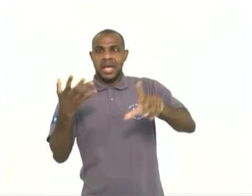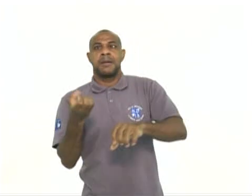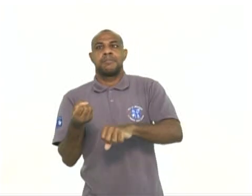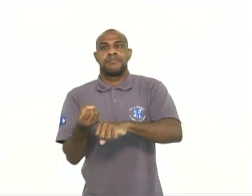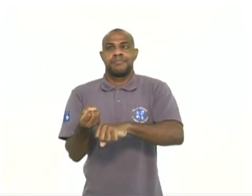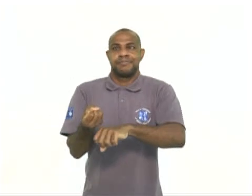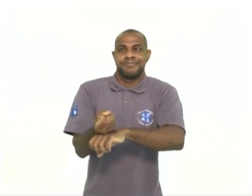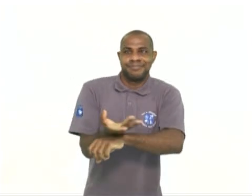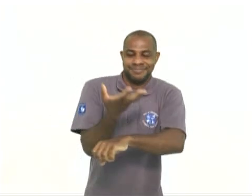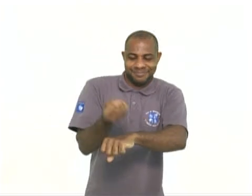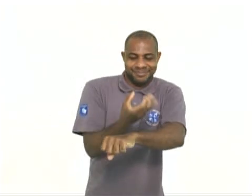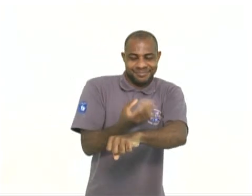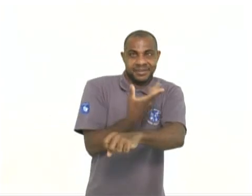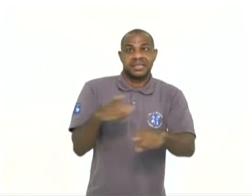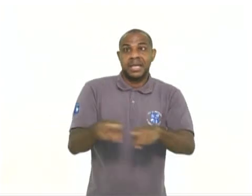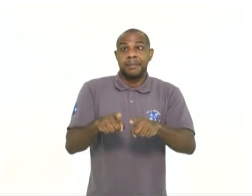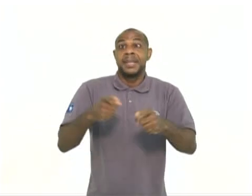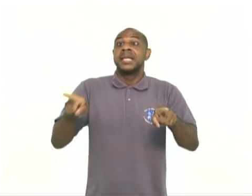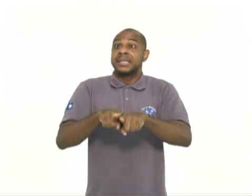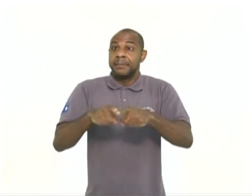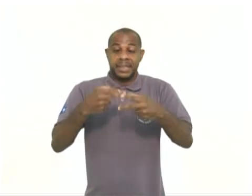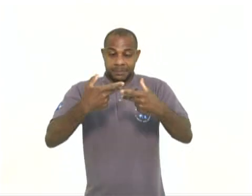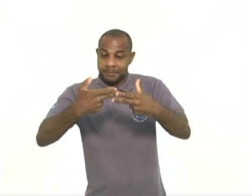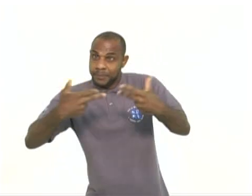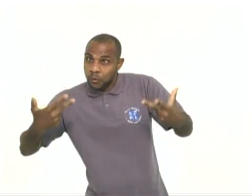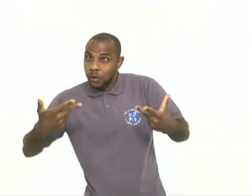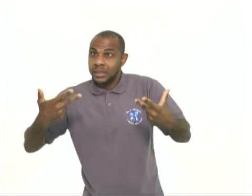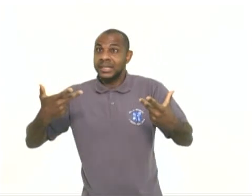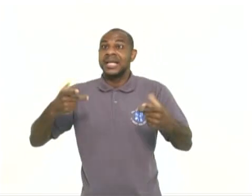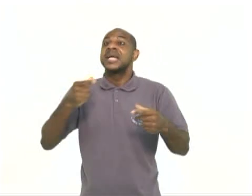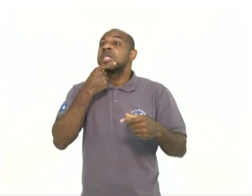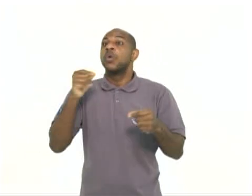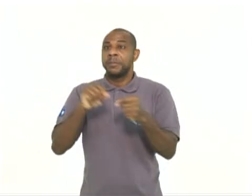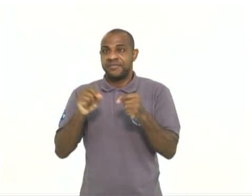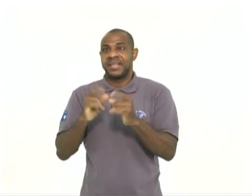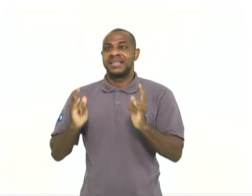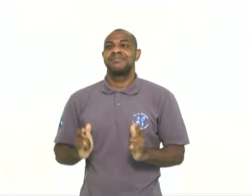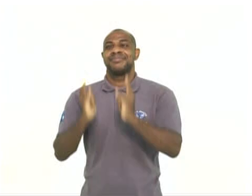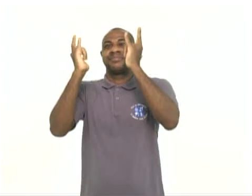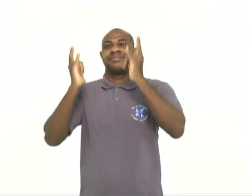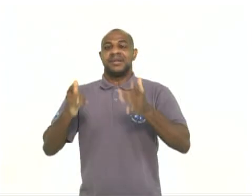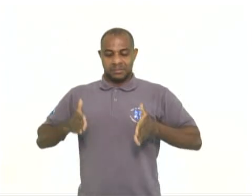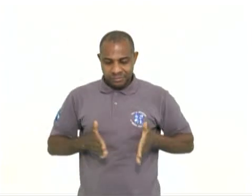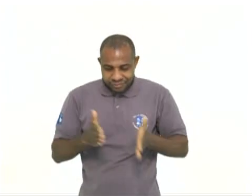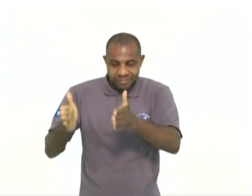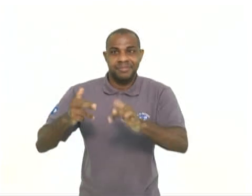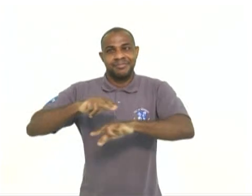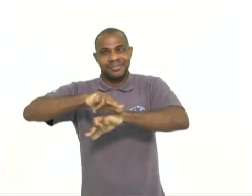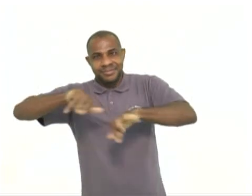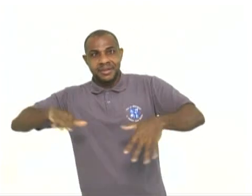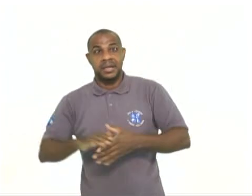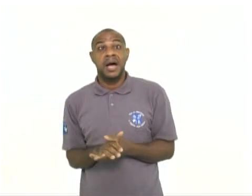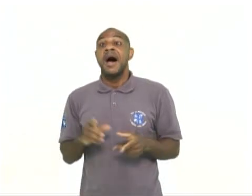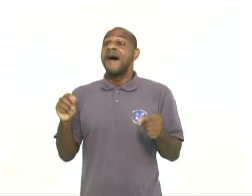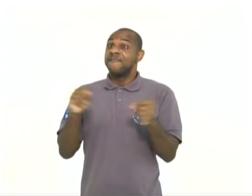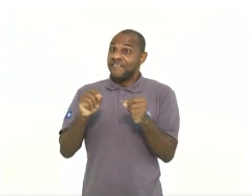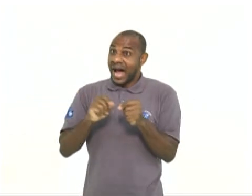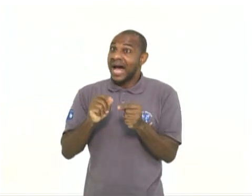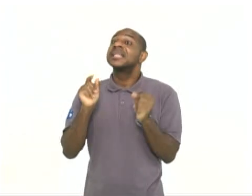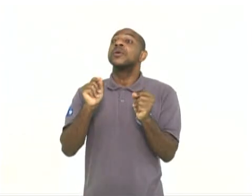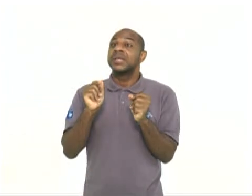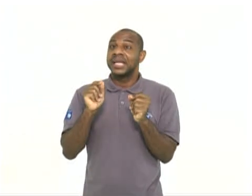e elementos construídos pelo homem, casas, asfaltos, prédios, enfim. Agora faça um desenho